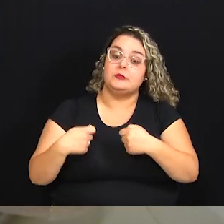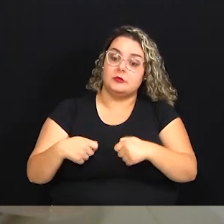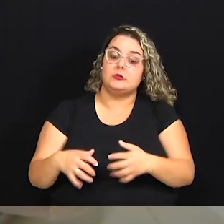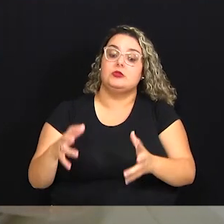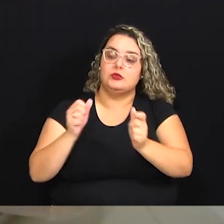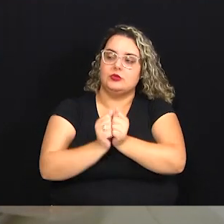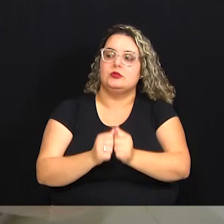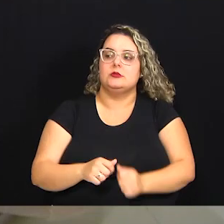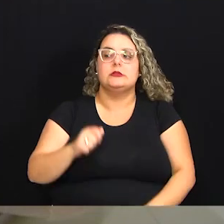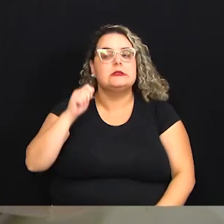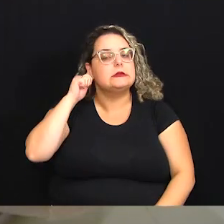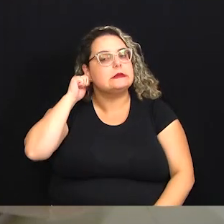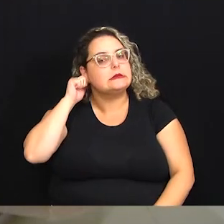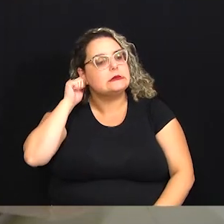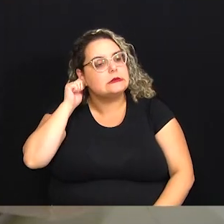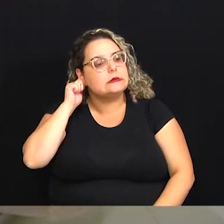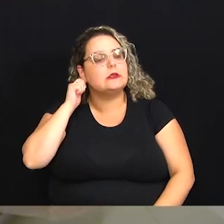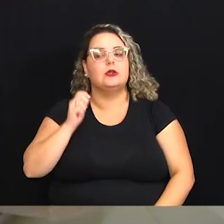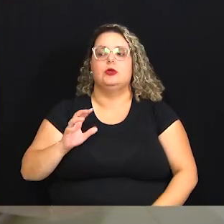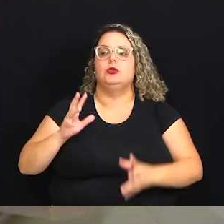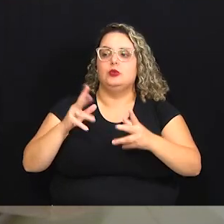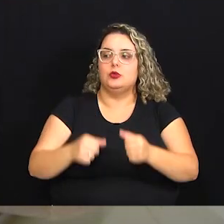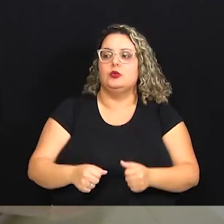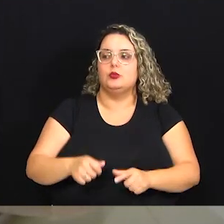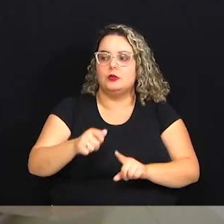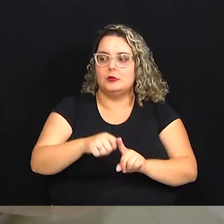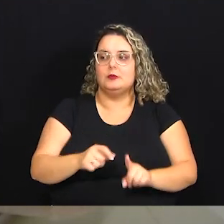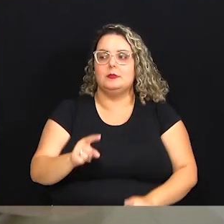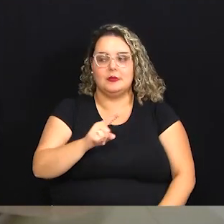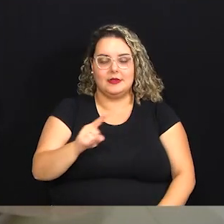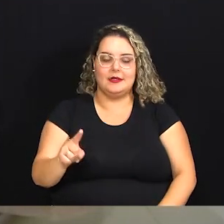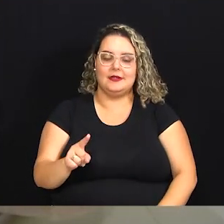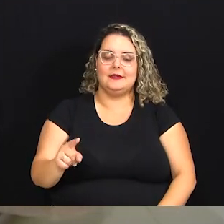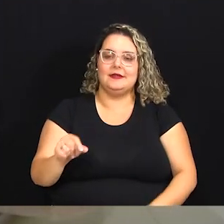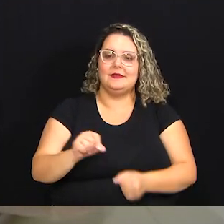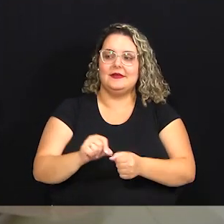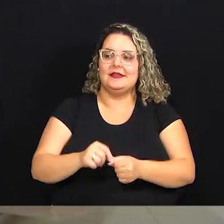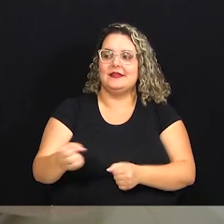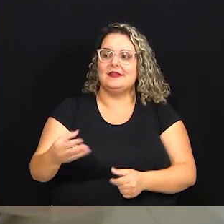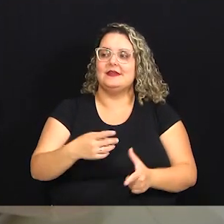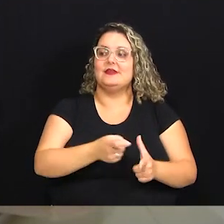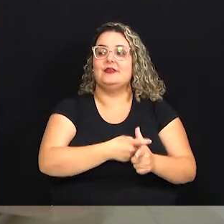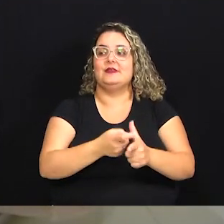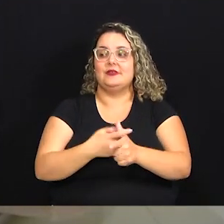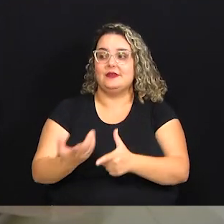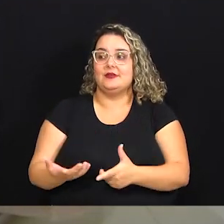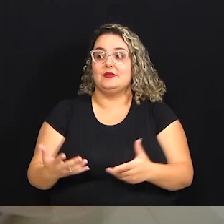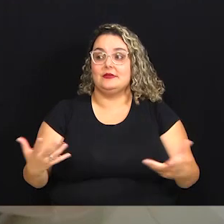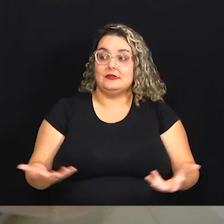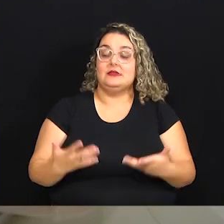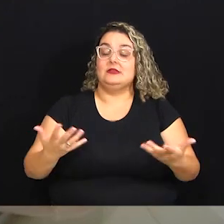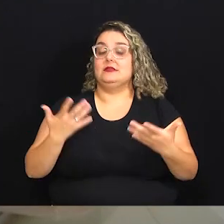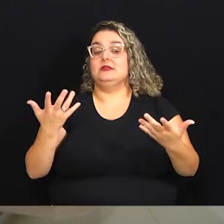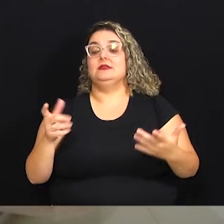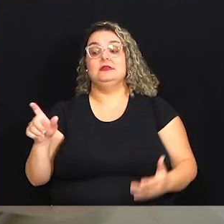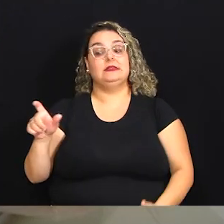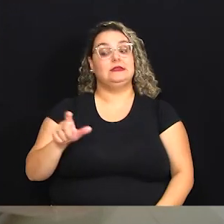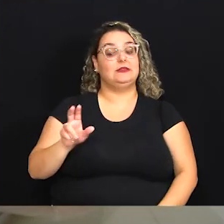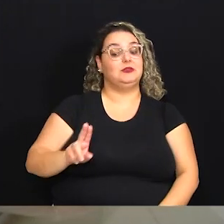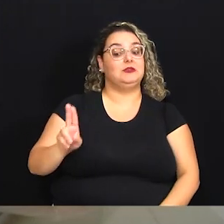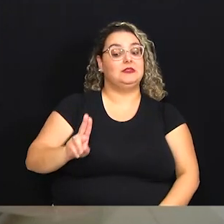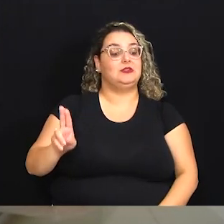ponta do lápis para eu pegar esse puxão de orelha todo mês, para eu estar lembrando de não fazer novas dívidas, que a gente vai se